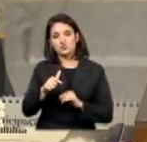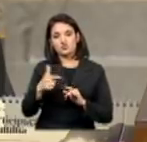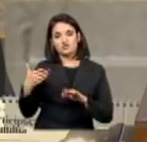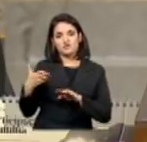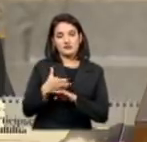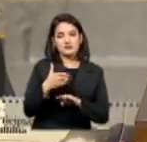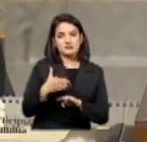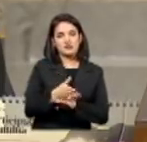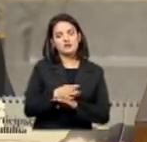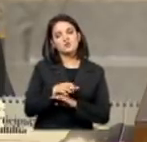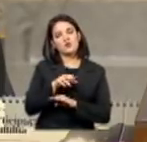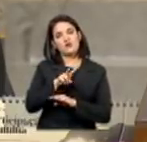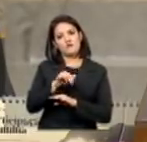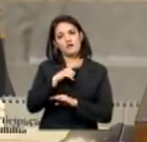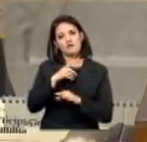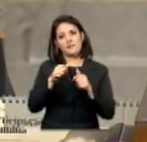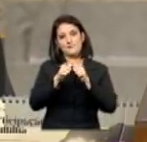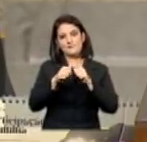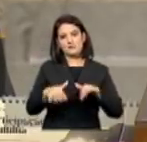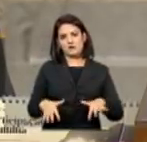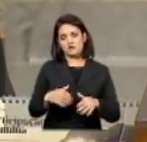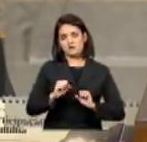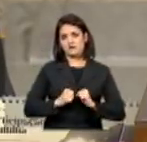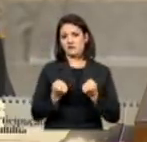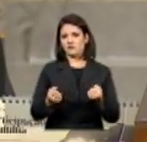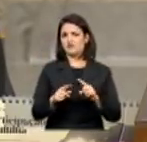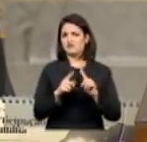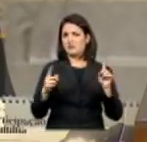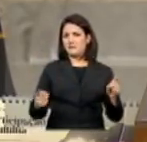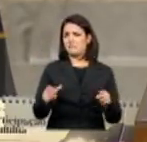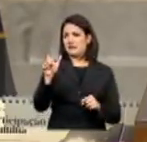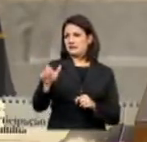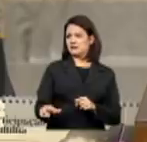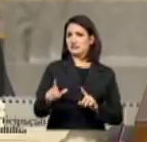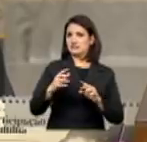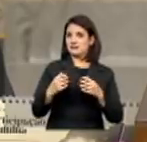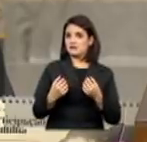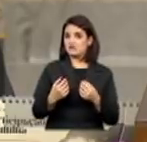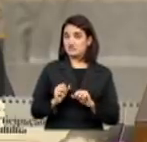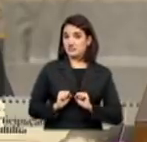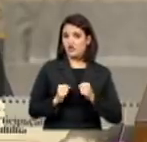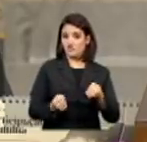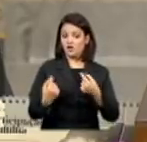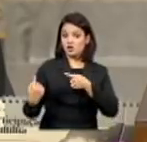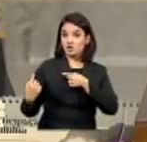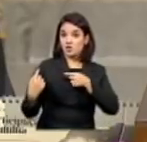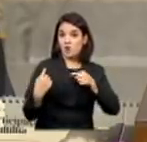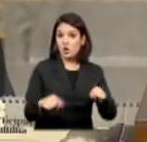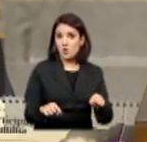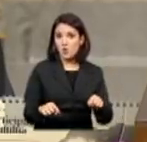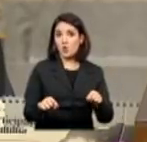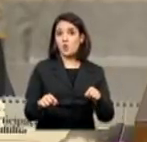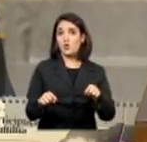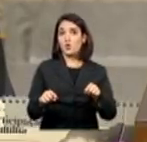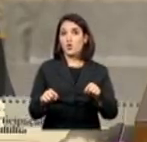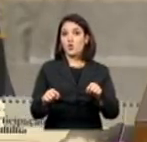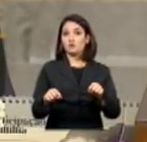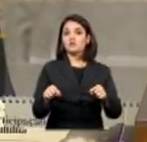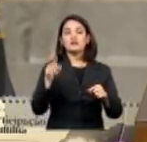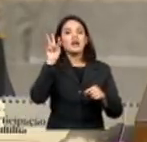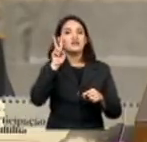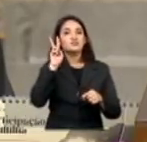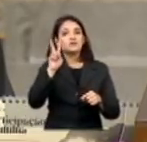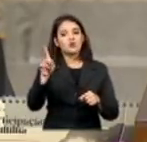prejuízo à sua ampla defesa ora o relatado se defende contra fatos e não contra peças jurídicas que condensam